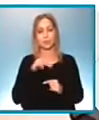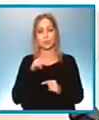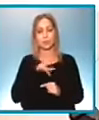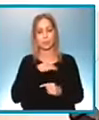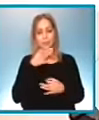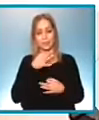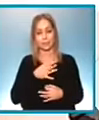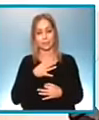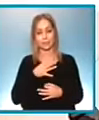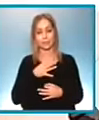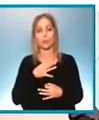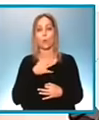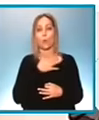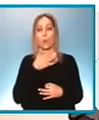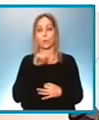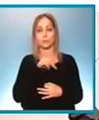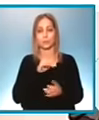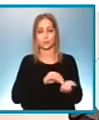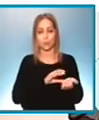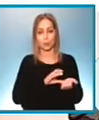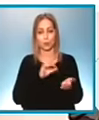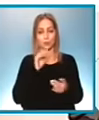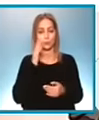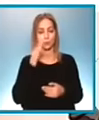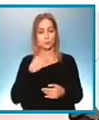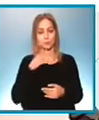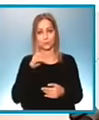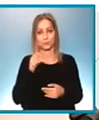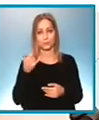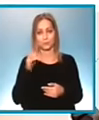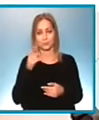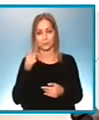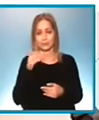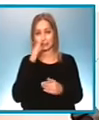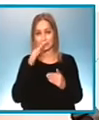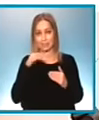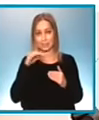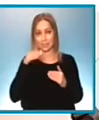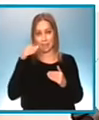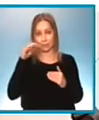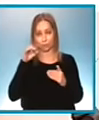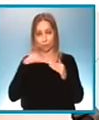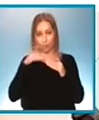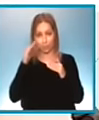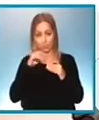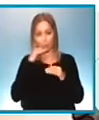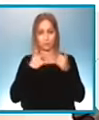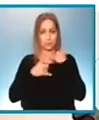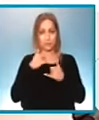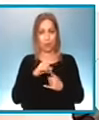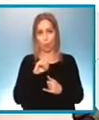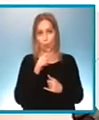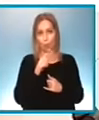11 mil euros de jackpot e o número 760 20 120, se tem mais de 8 anos, esteja à vontade, liga as vezes que quiser e que puder. Uma